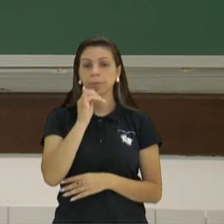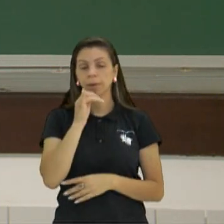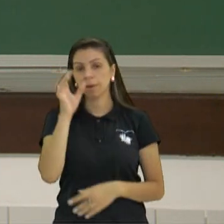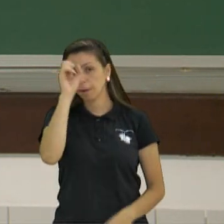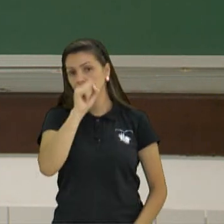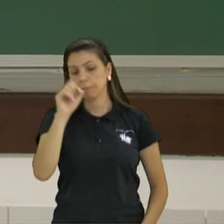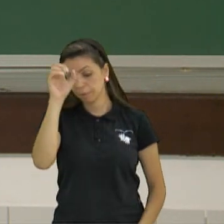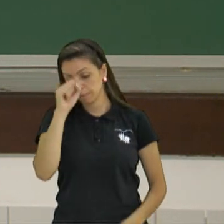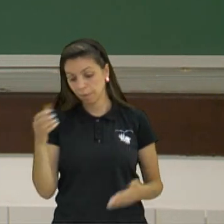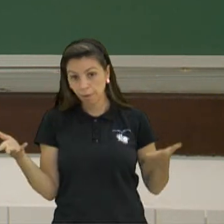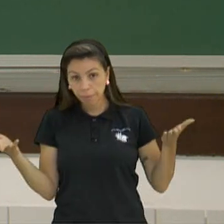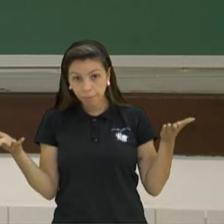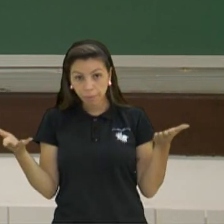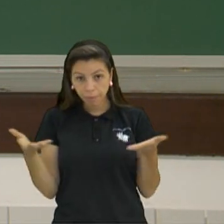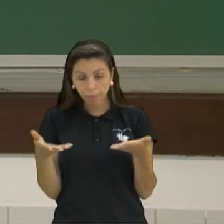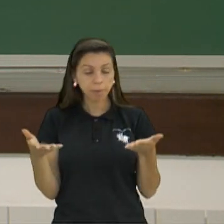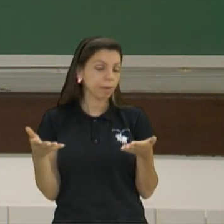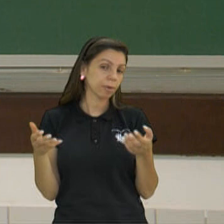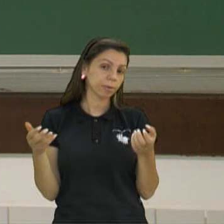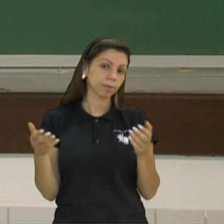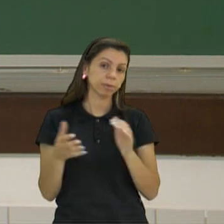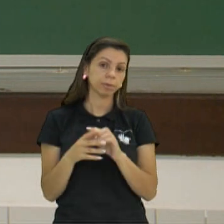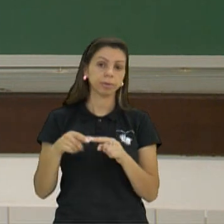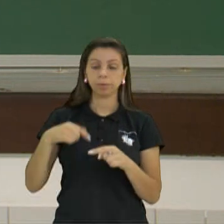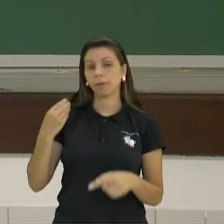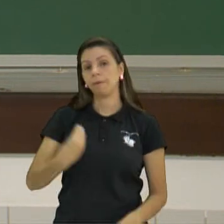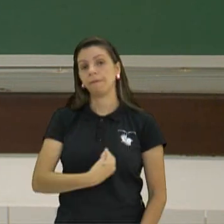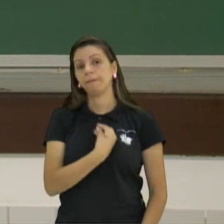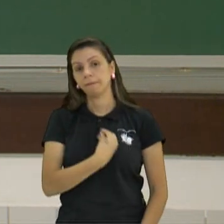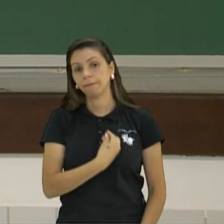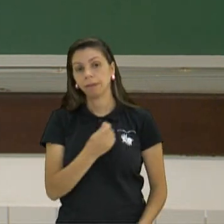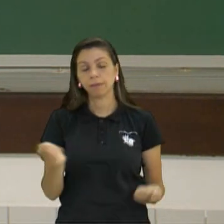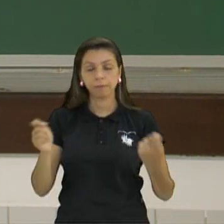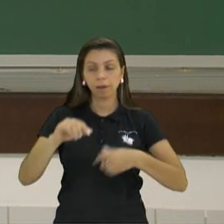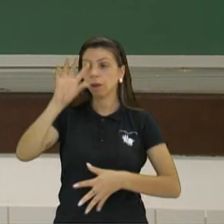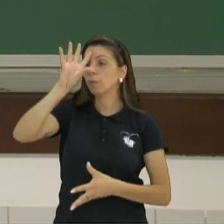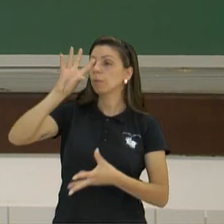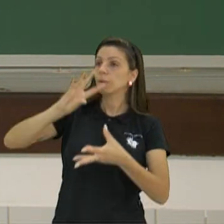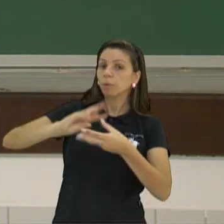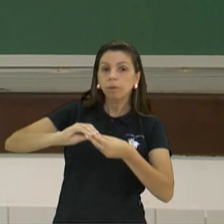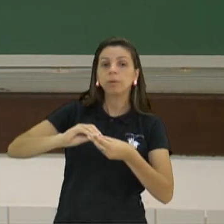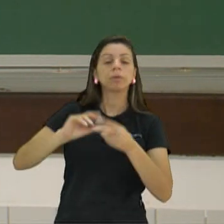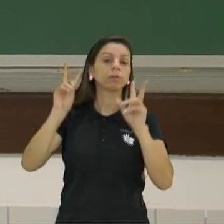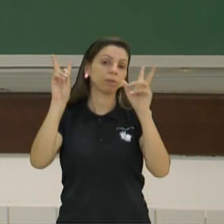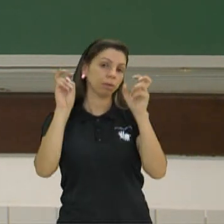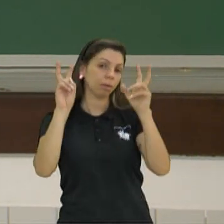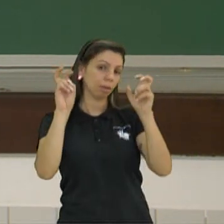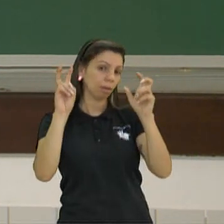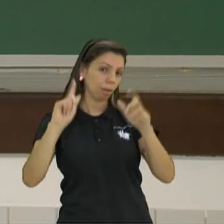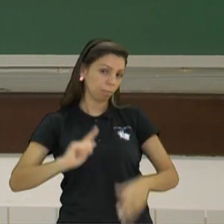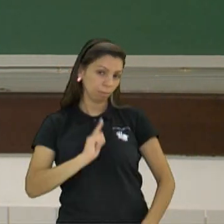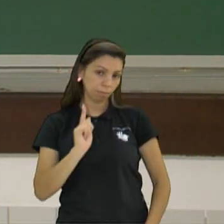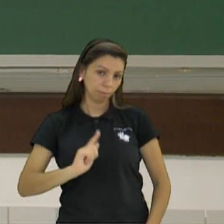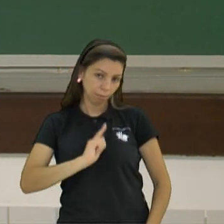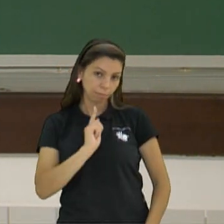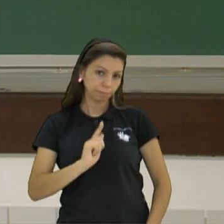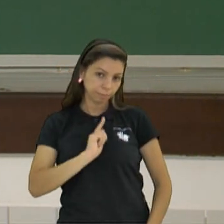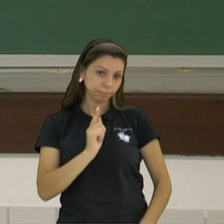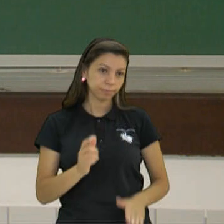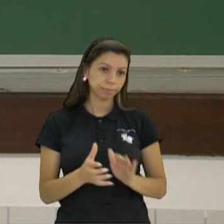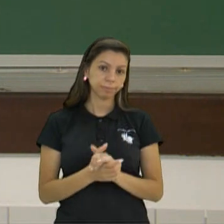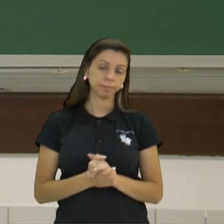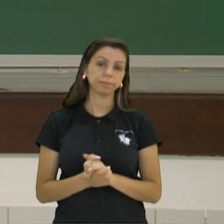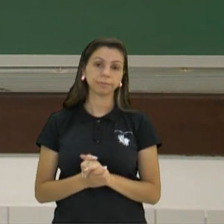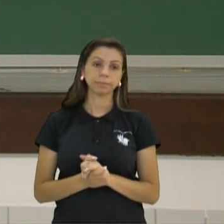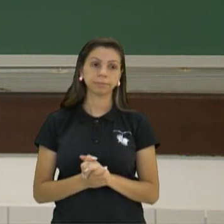aprendê-lo agora, ponto, para o resto da sua vida você vai compreender esse assunto da gramática, ok? Falamos